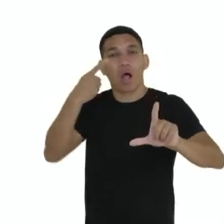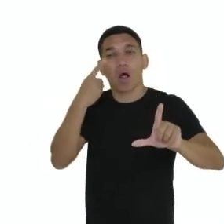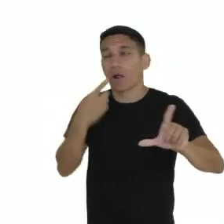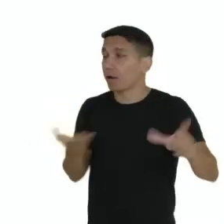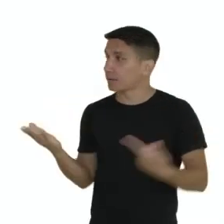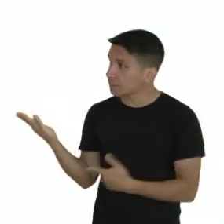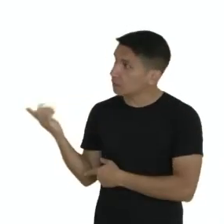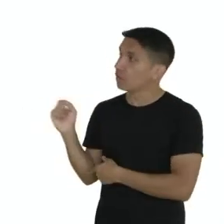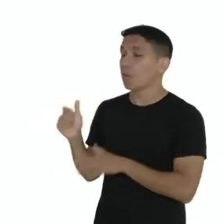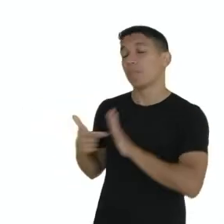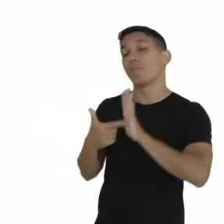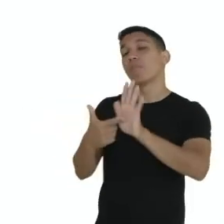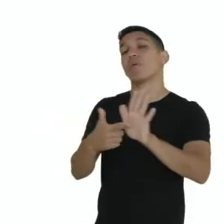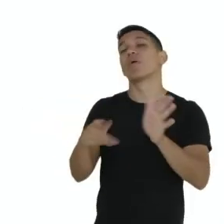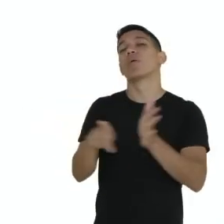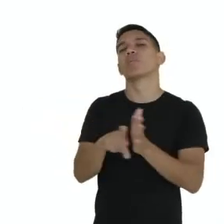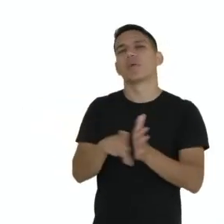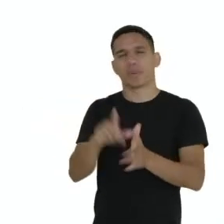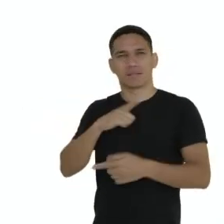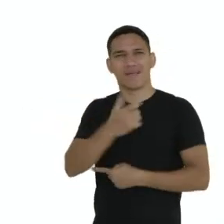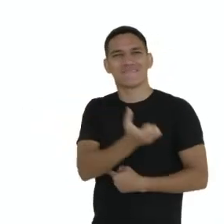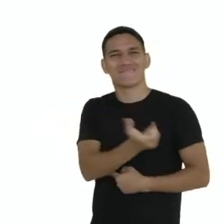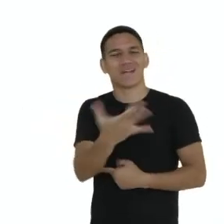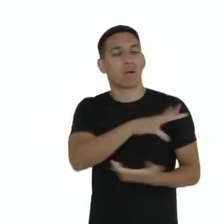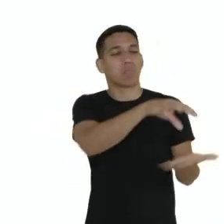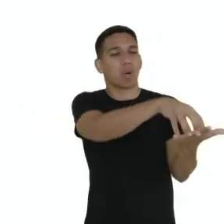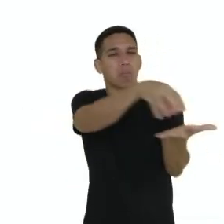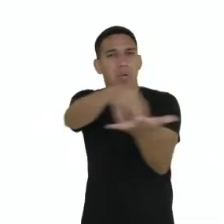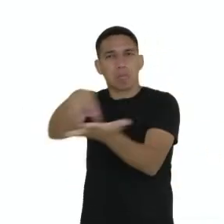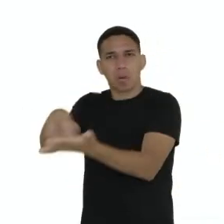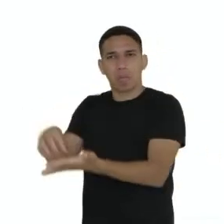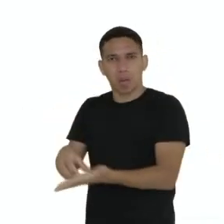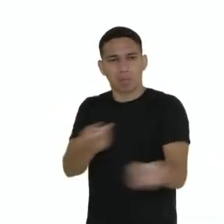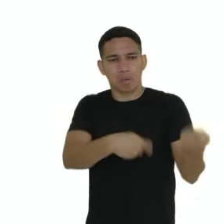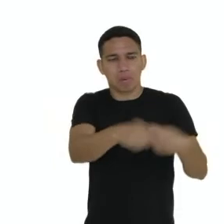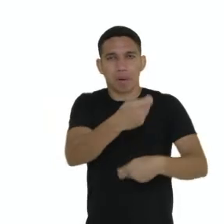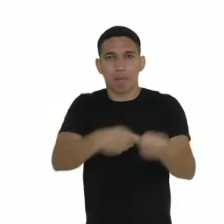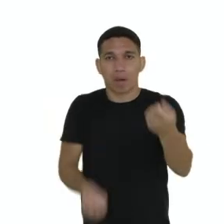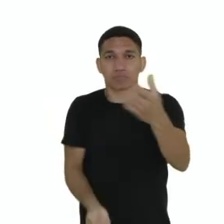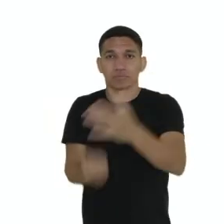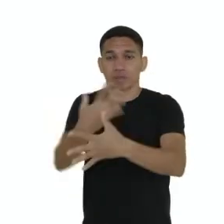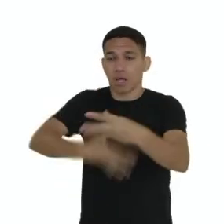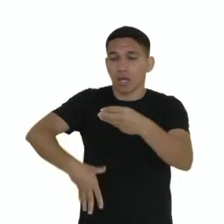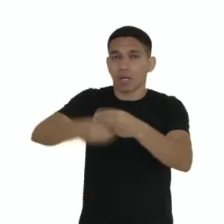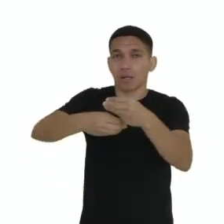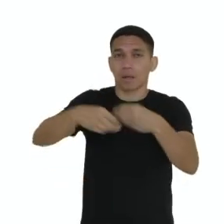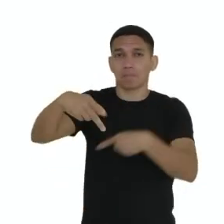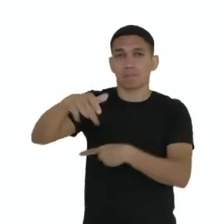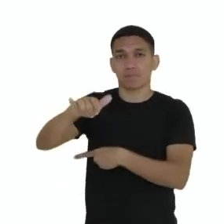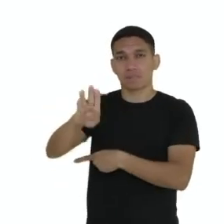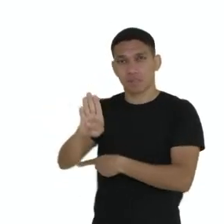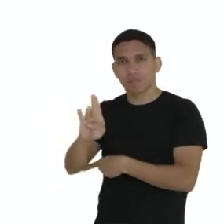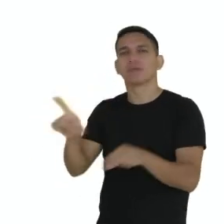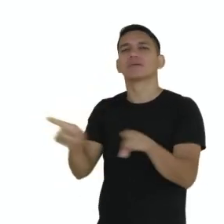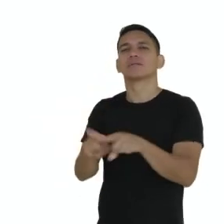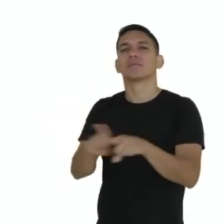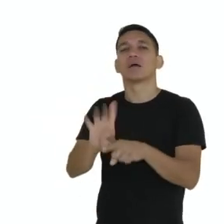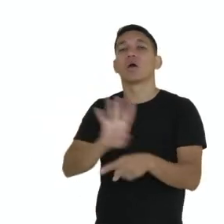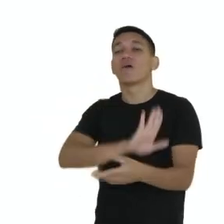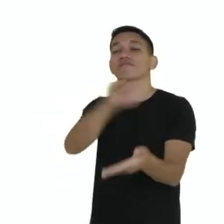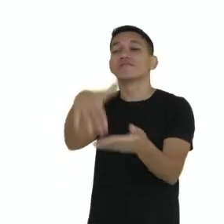ele mostra a participação de vários setores da atividade econômica na composição do PIB e sua participação no consumo final de